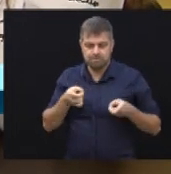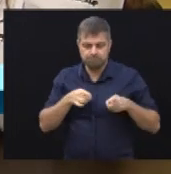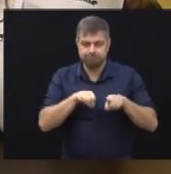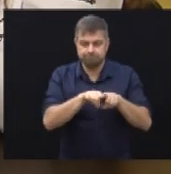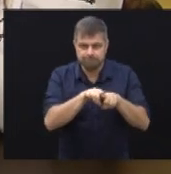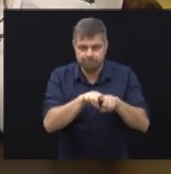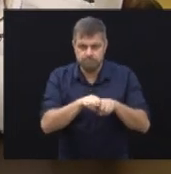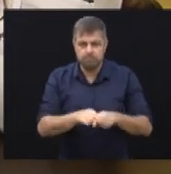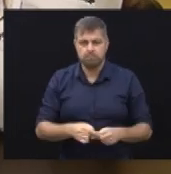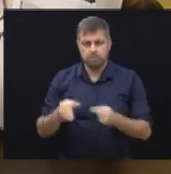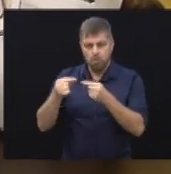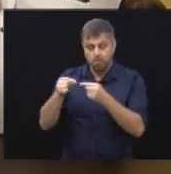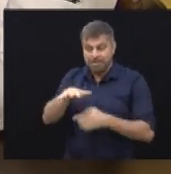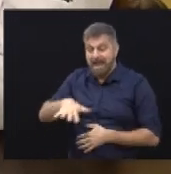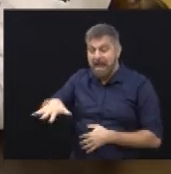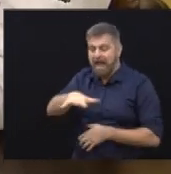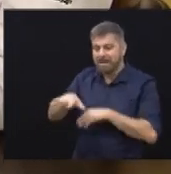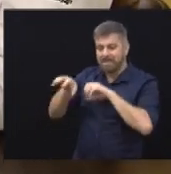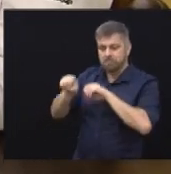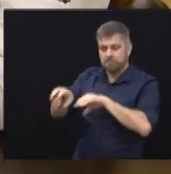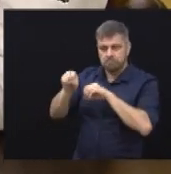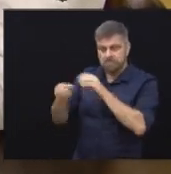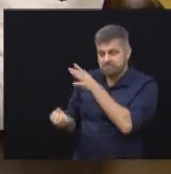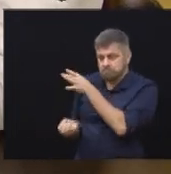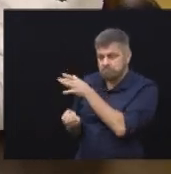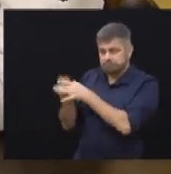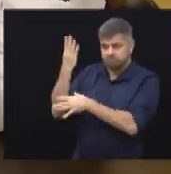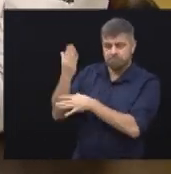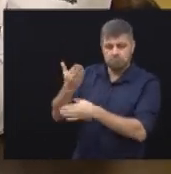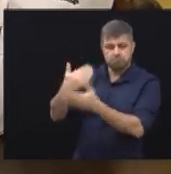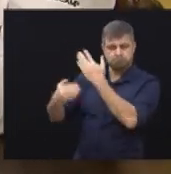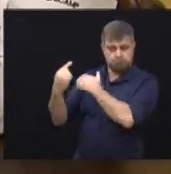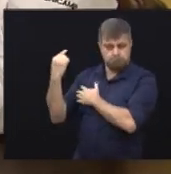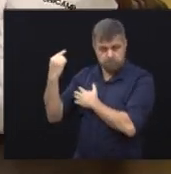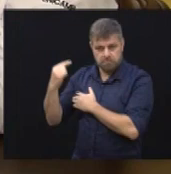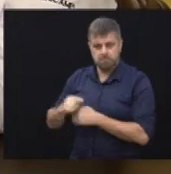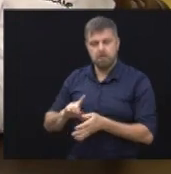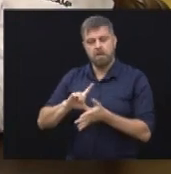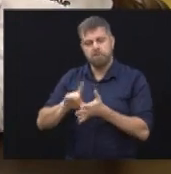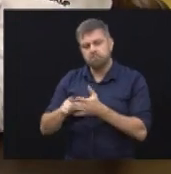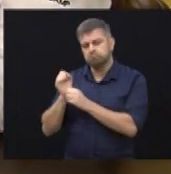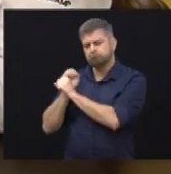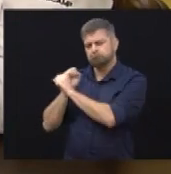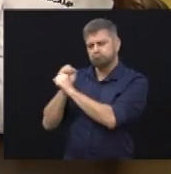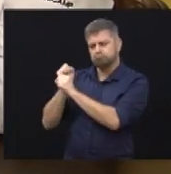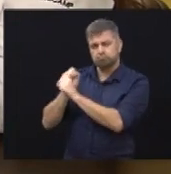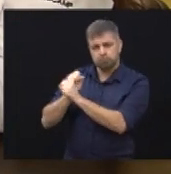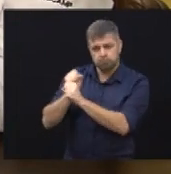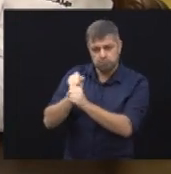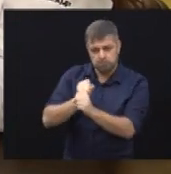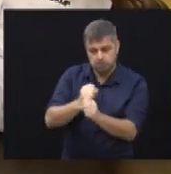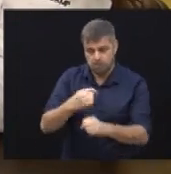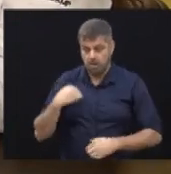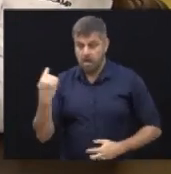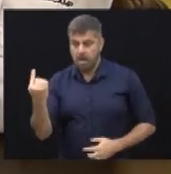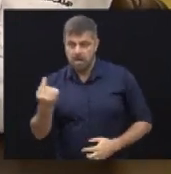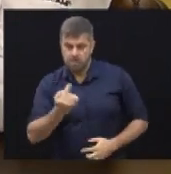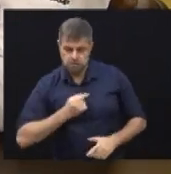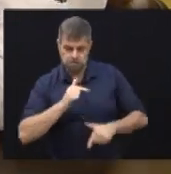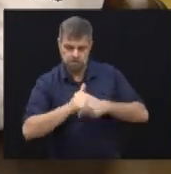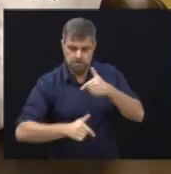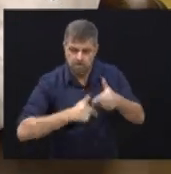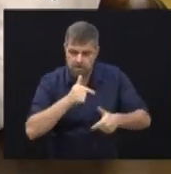professor, então ela surgiu mais ligada à área da educação em si. Mas com o passar do tempo, por conta desse caráter mais